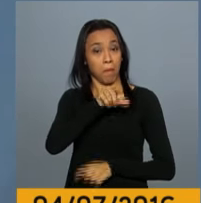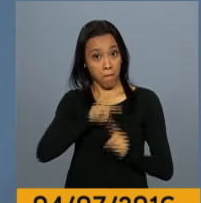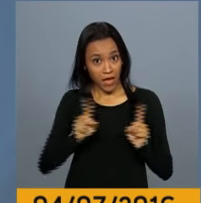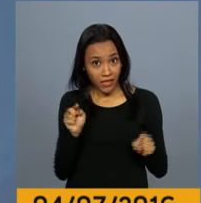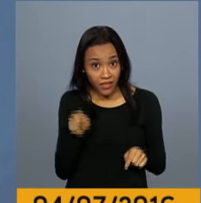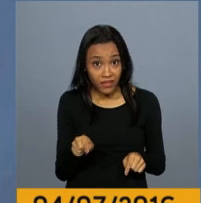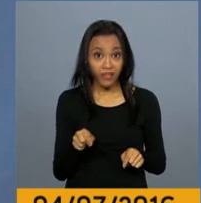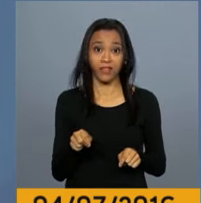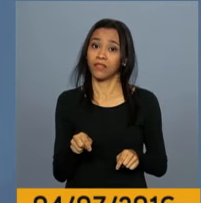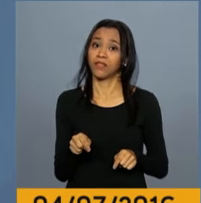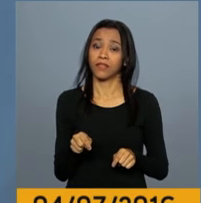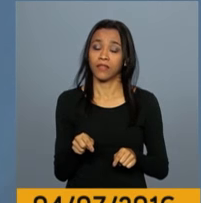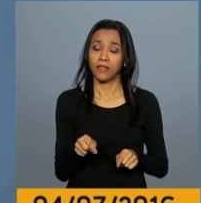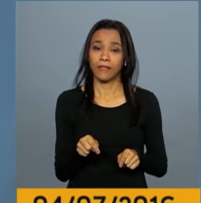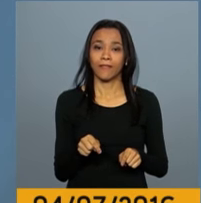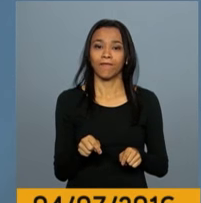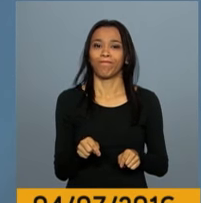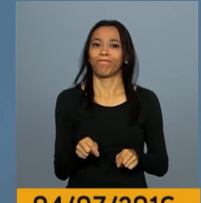aqui